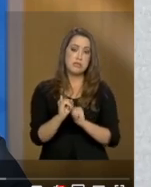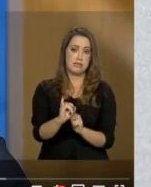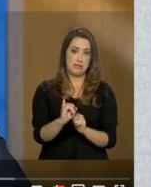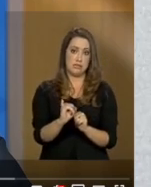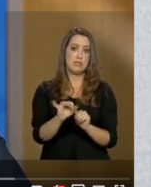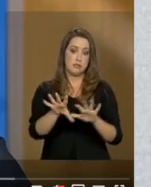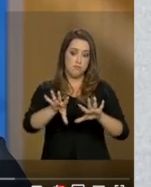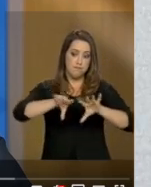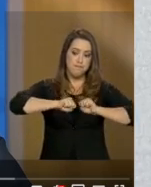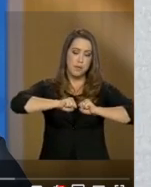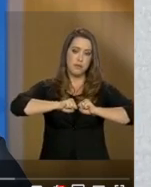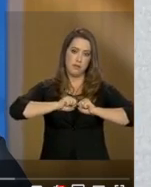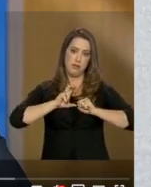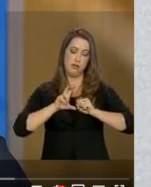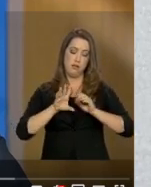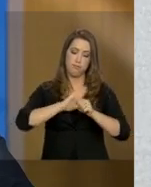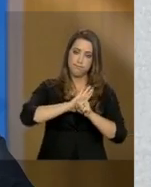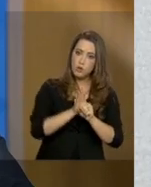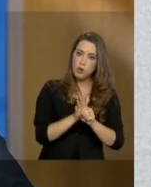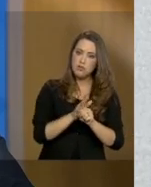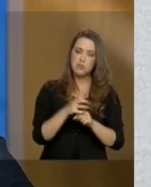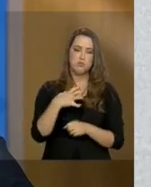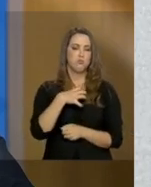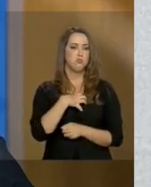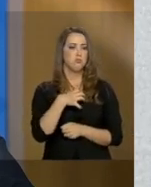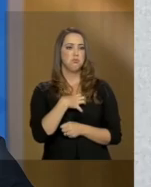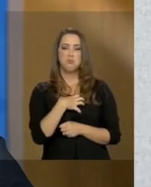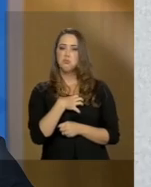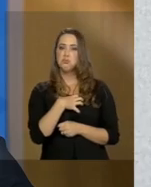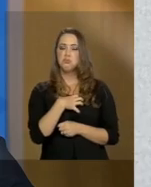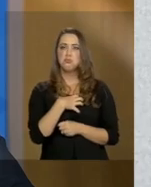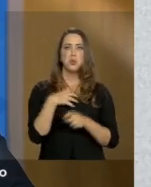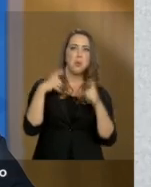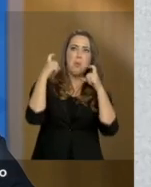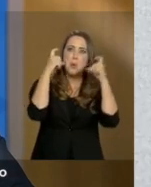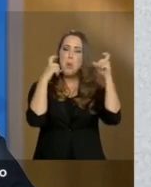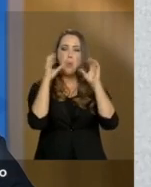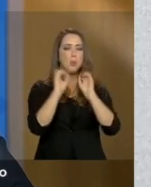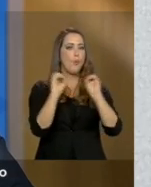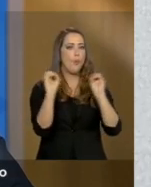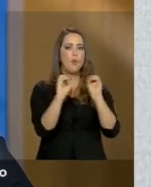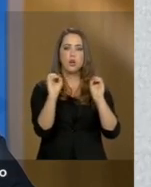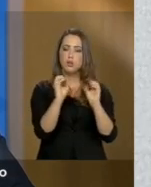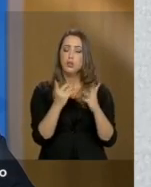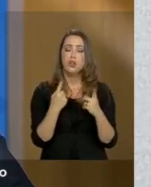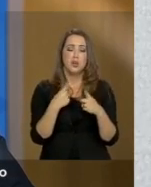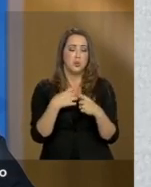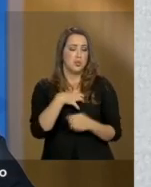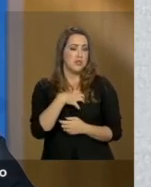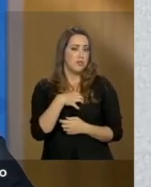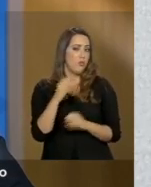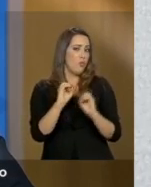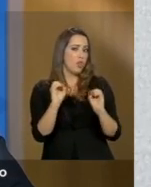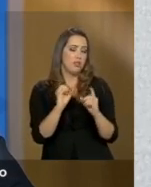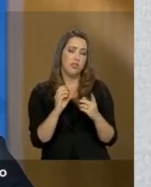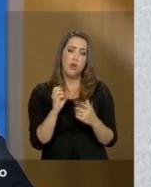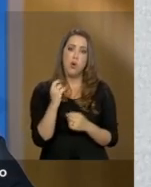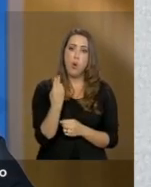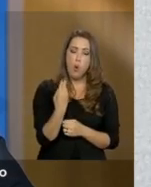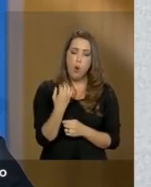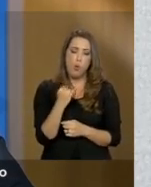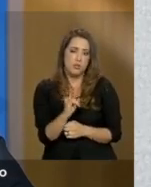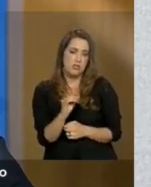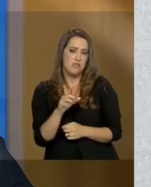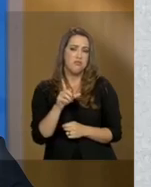Caso fosse contaminado pelo vírus, não precisaria me preocupar. Nada sentiria ou seria,